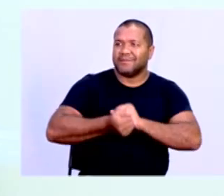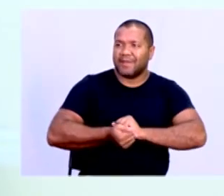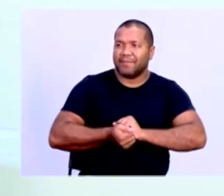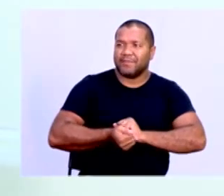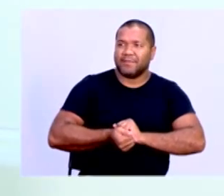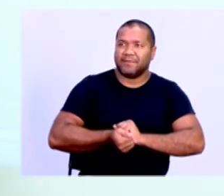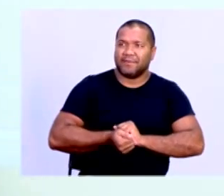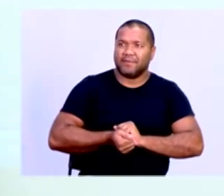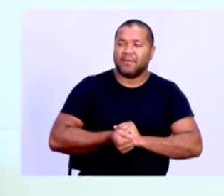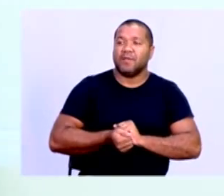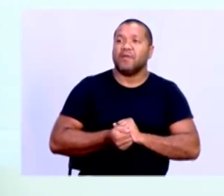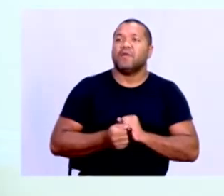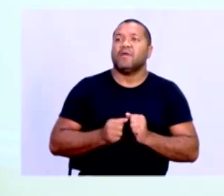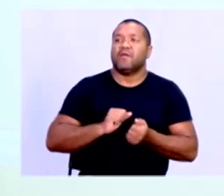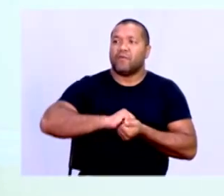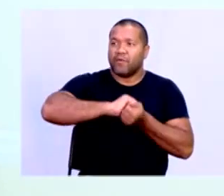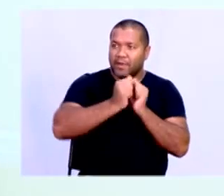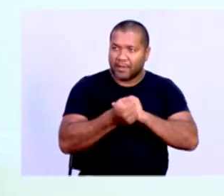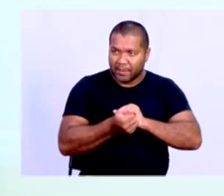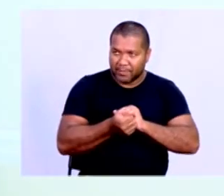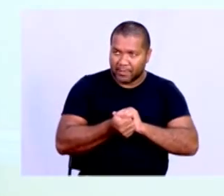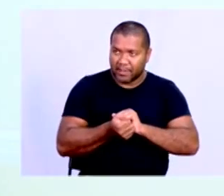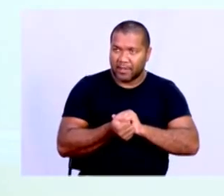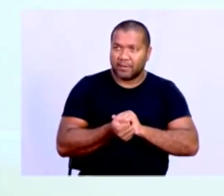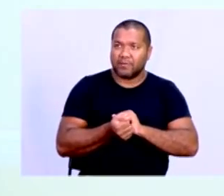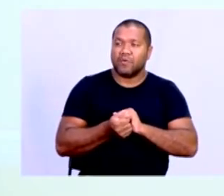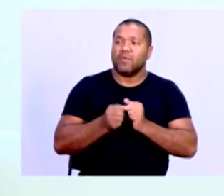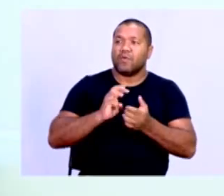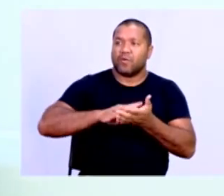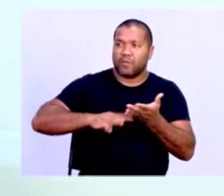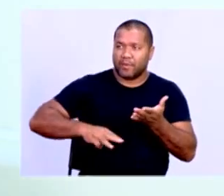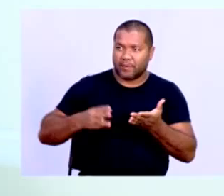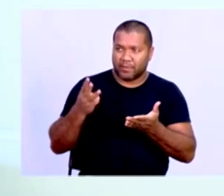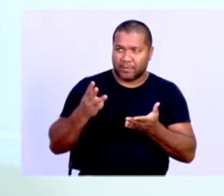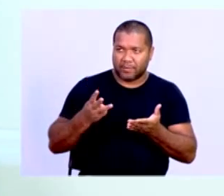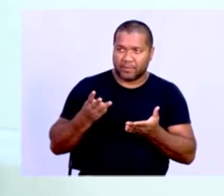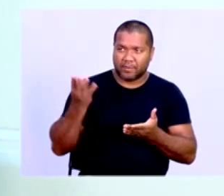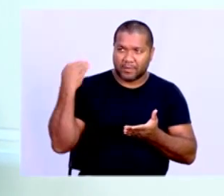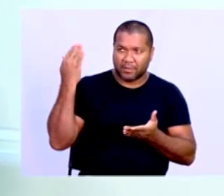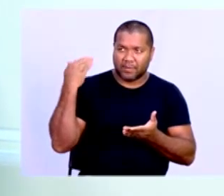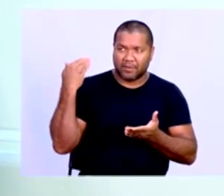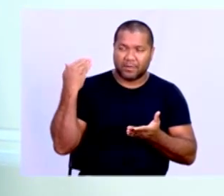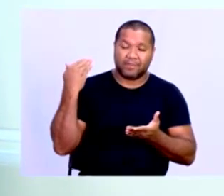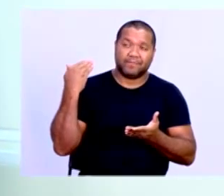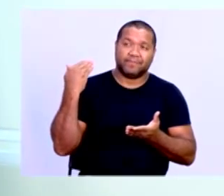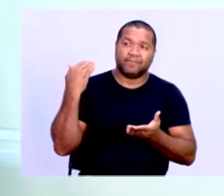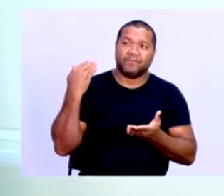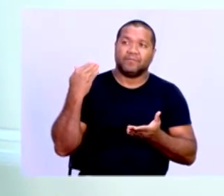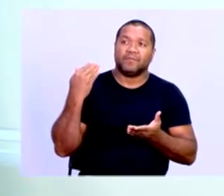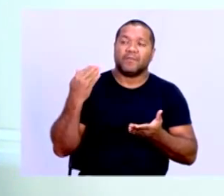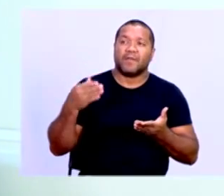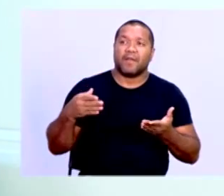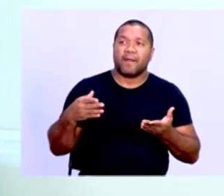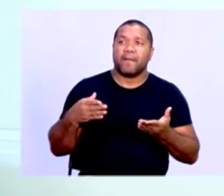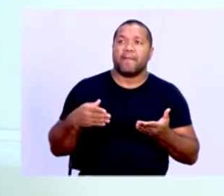foi recriado de uma maneira dos métodos tradicionais para